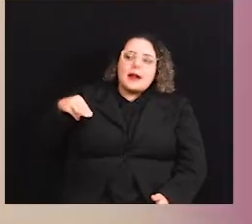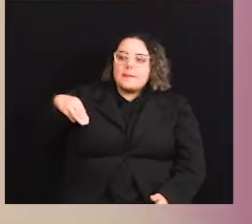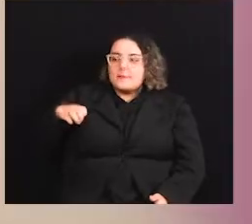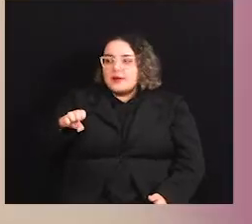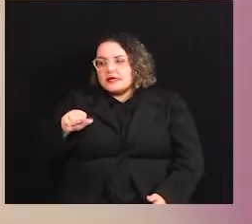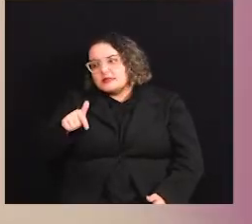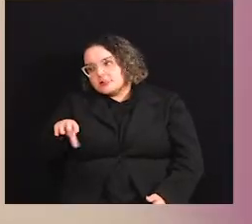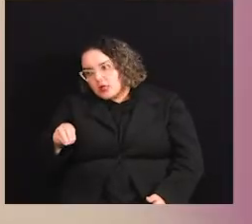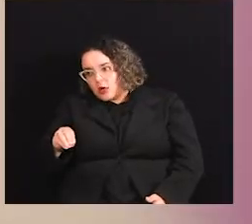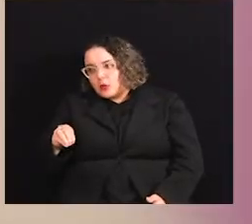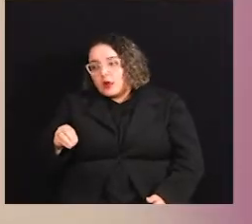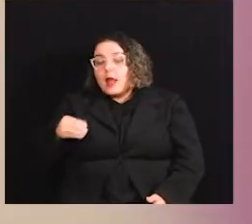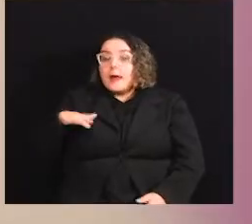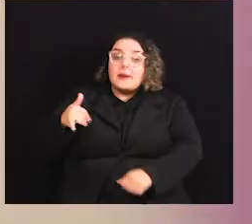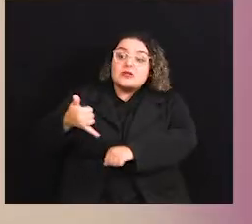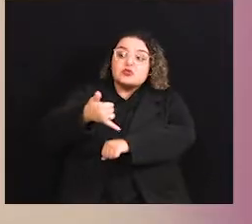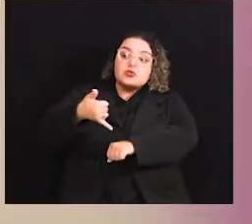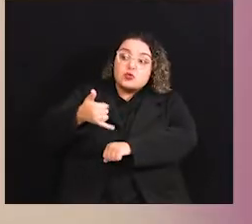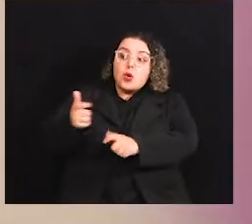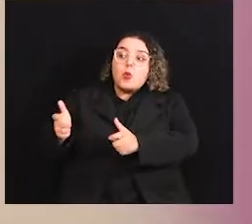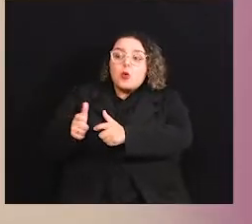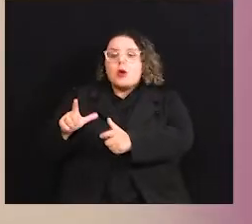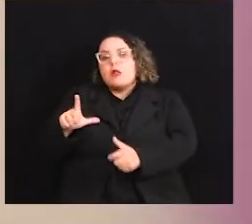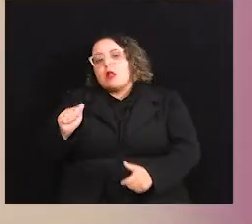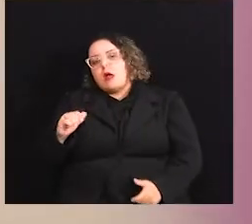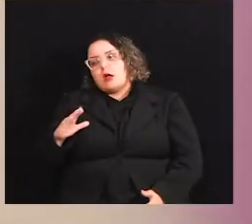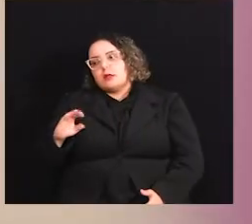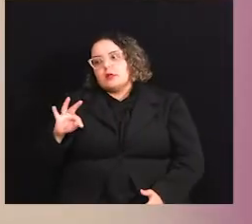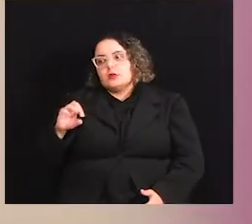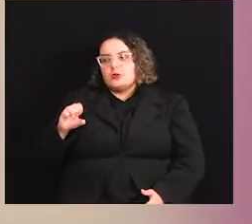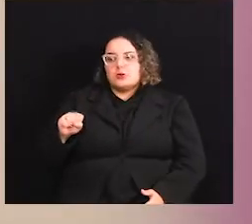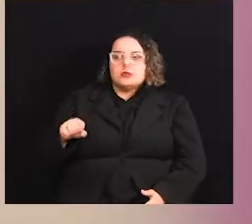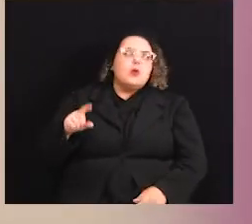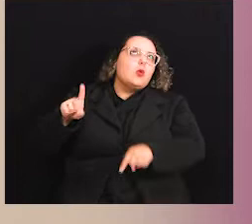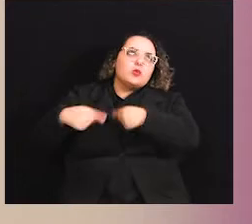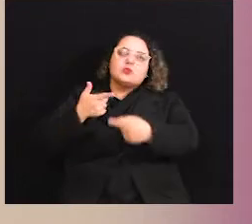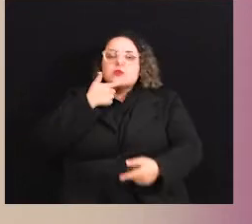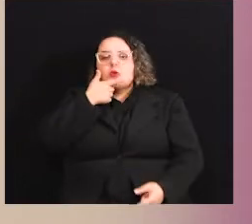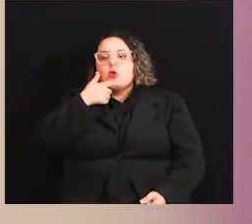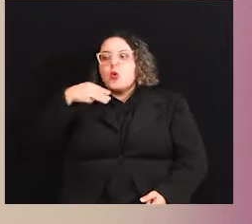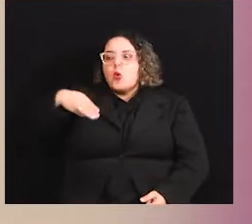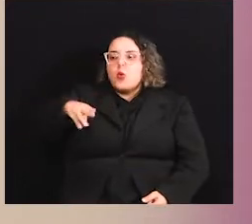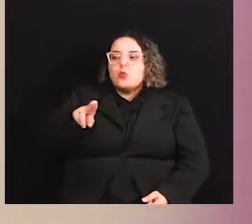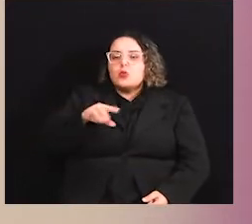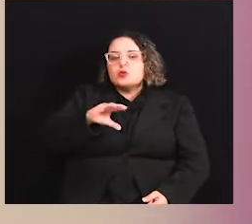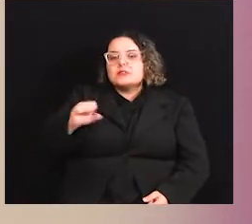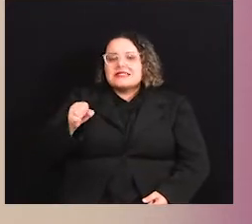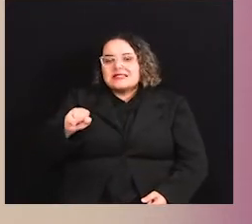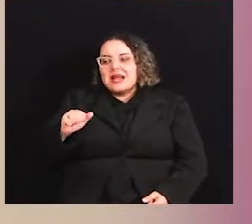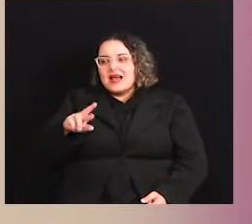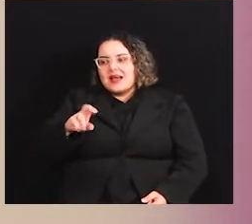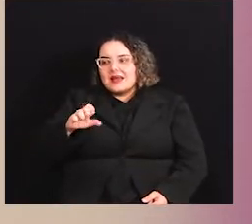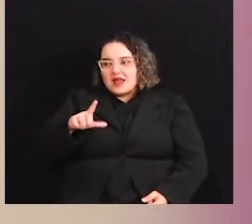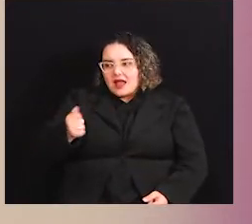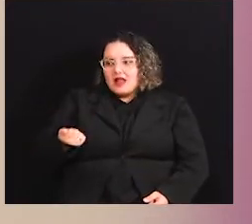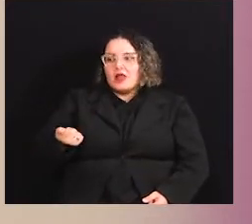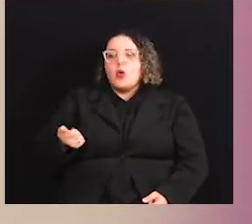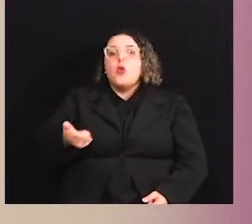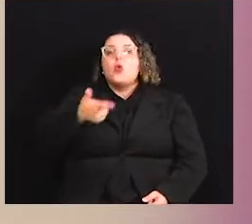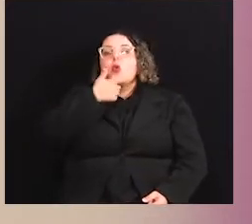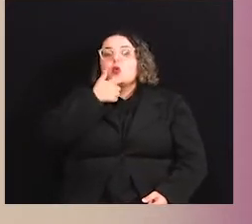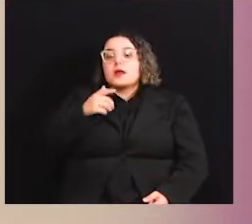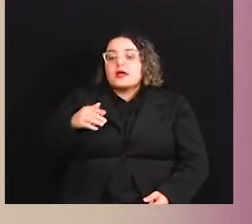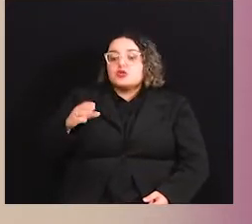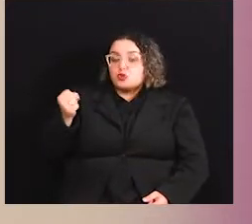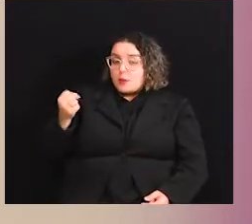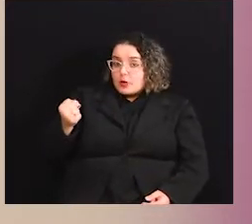de lactose, eles têm muita gordura, e alguns outros queijos, como o queijo mussarela, o queijo branco, eles são muito ricos nesse tipo de